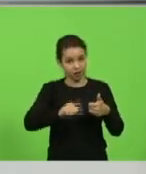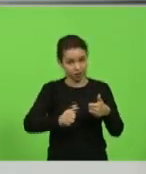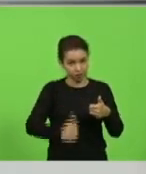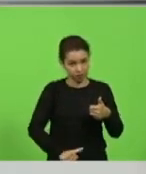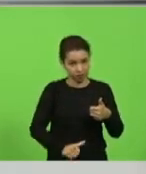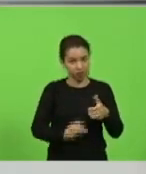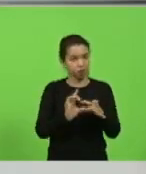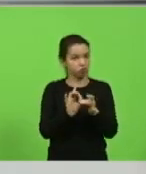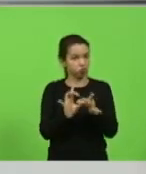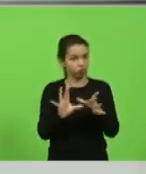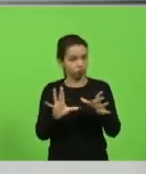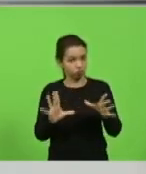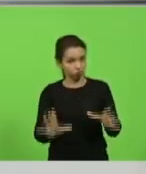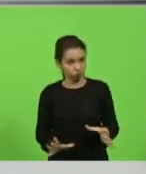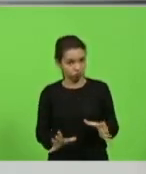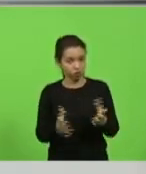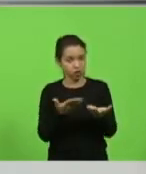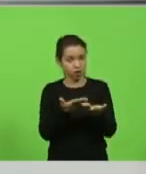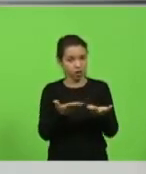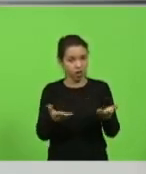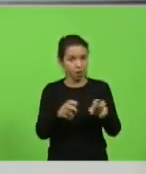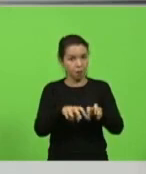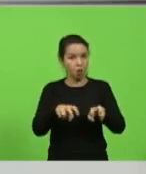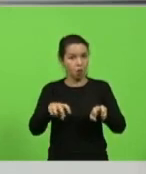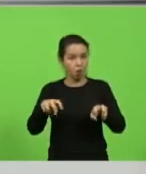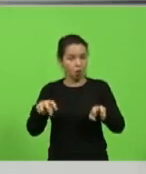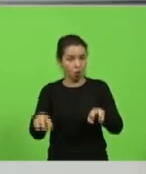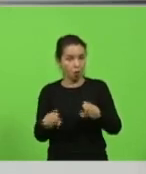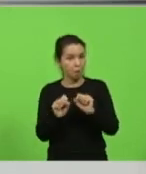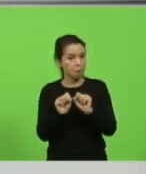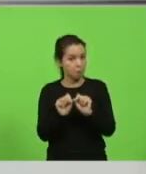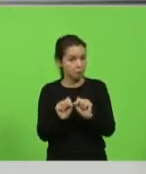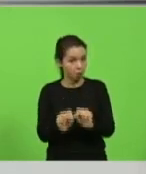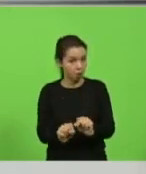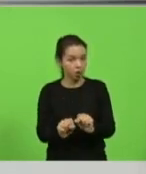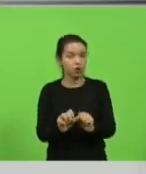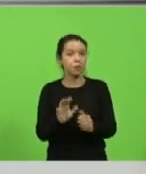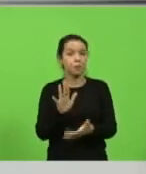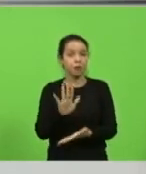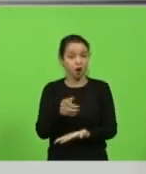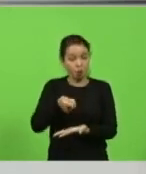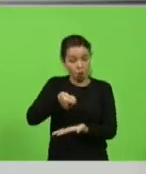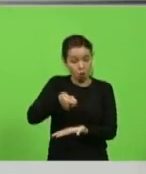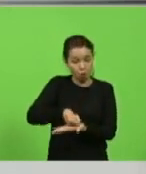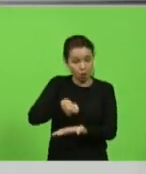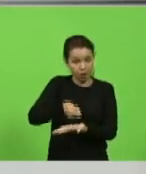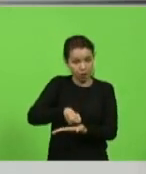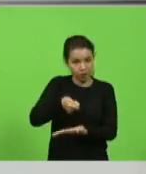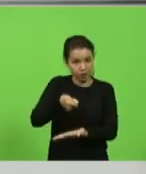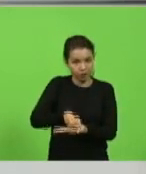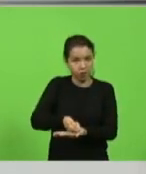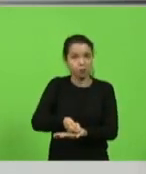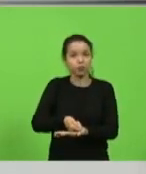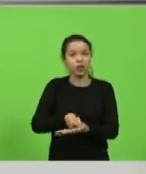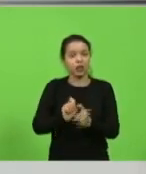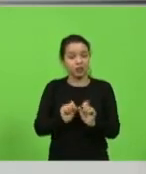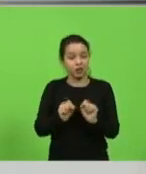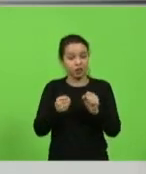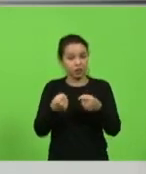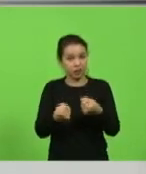colhidos na instrução, mas tem a obrigação de defender sua decisão,